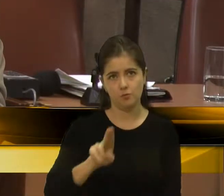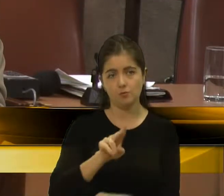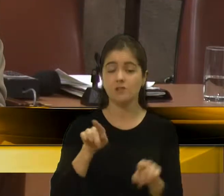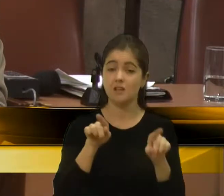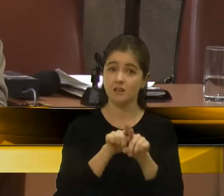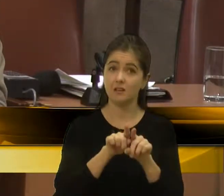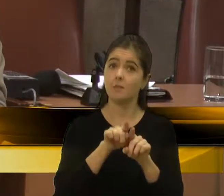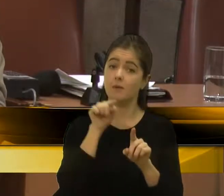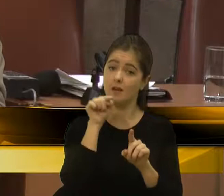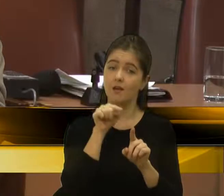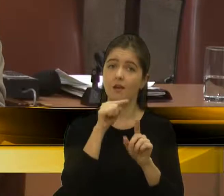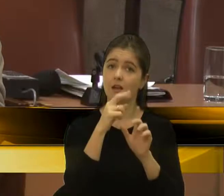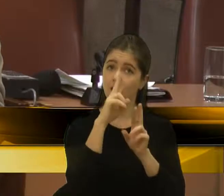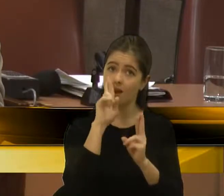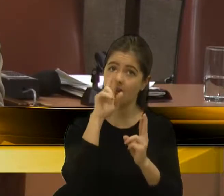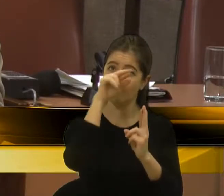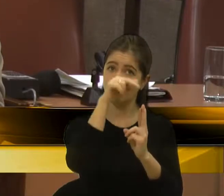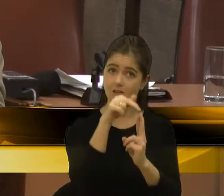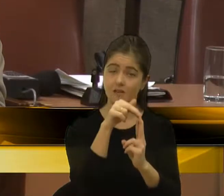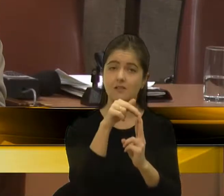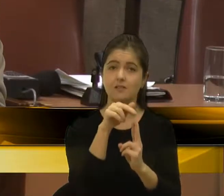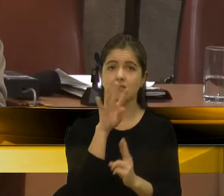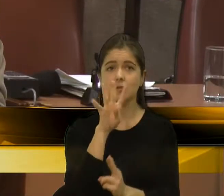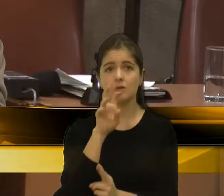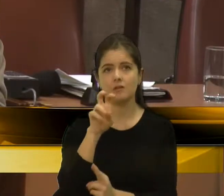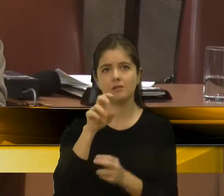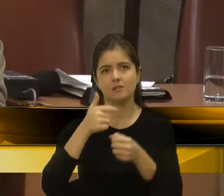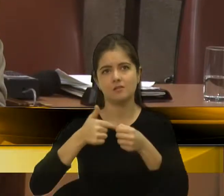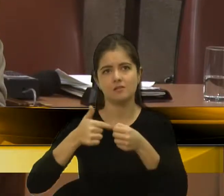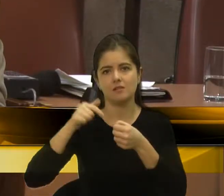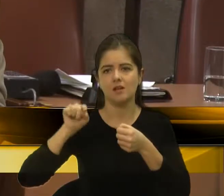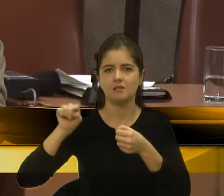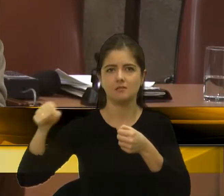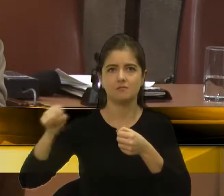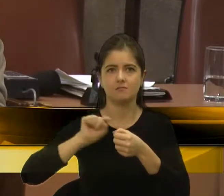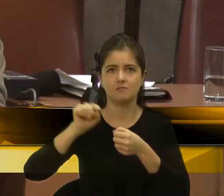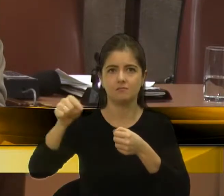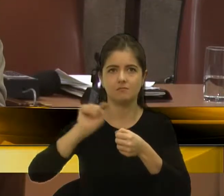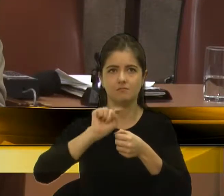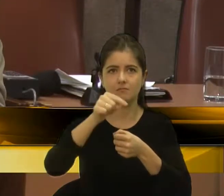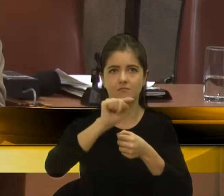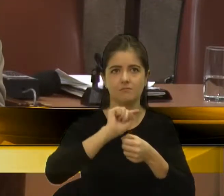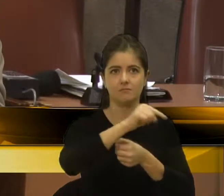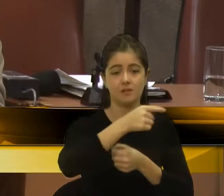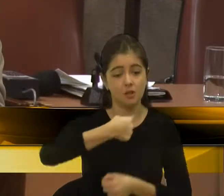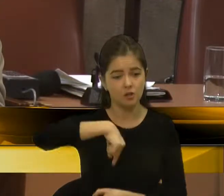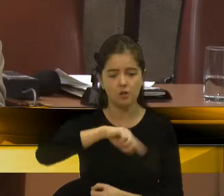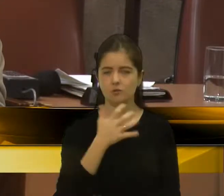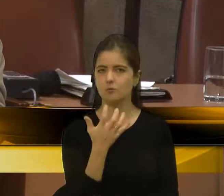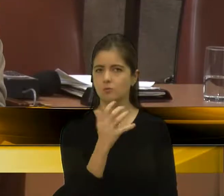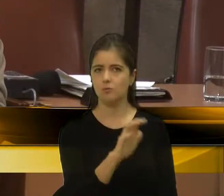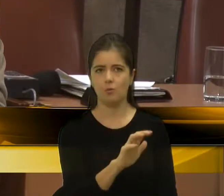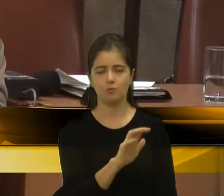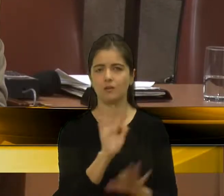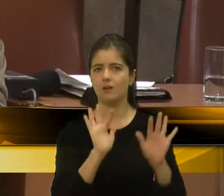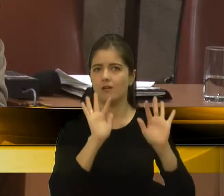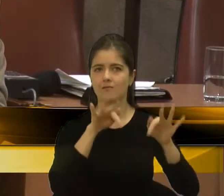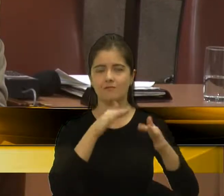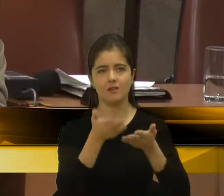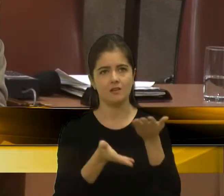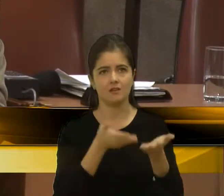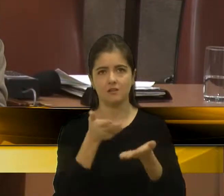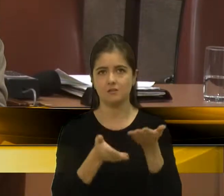que abrange 45 municípios. Somos terminamente contrários no encerramento das atividades de